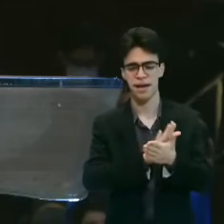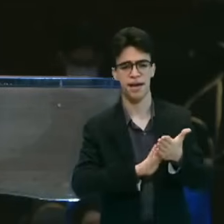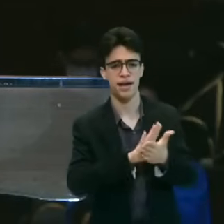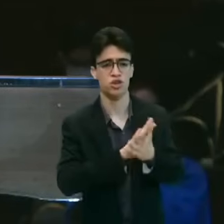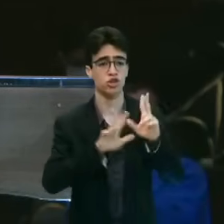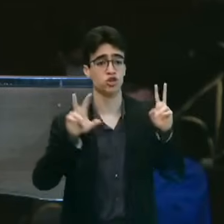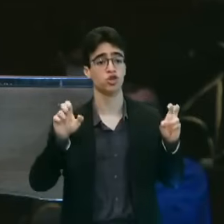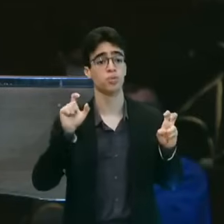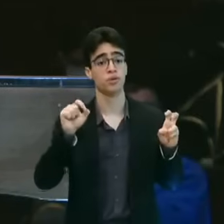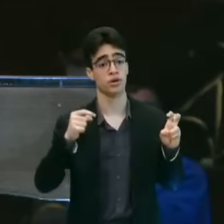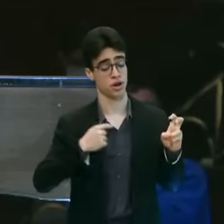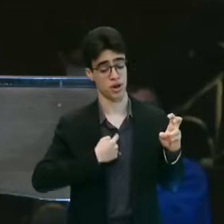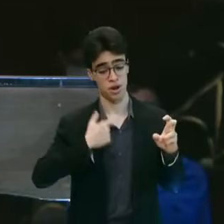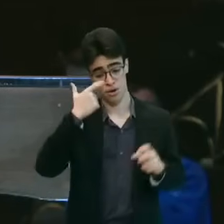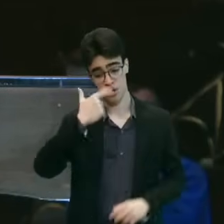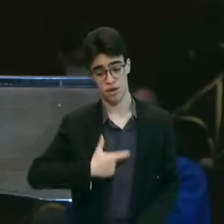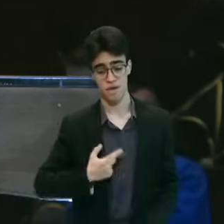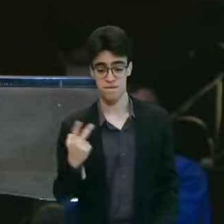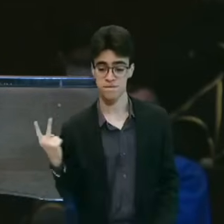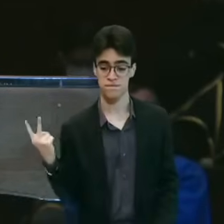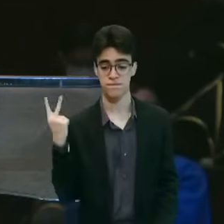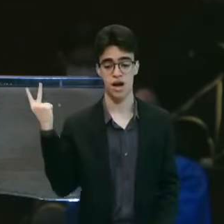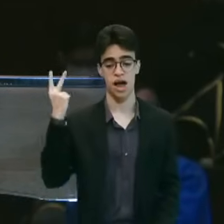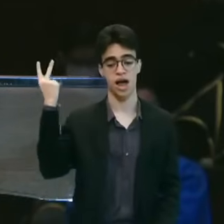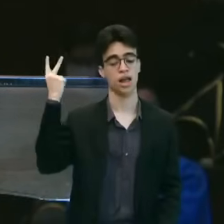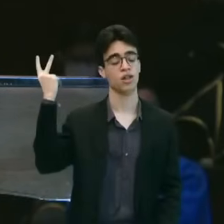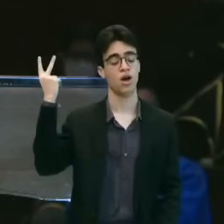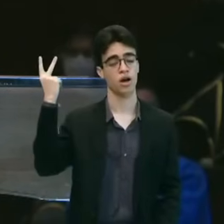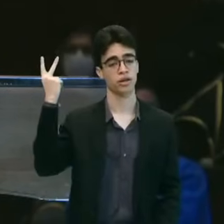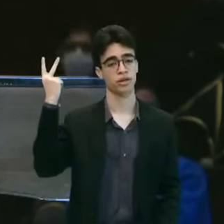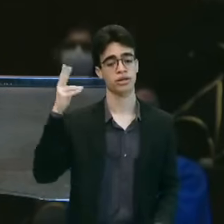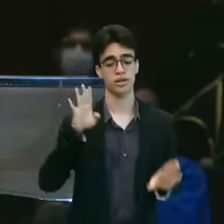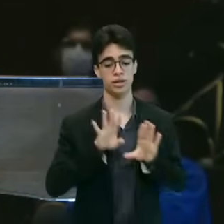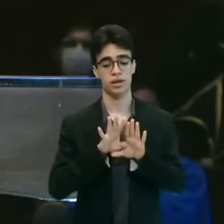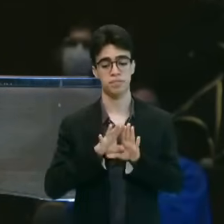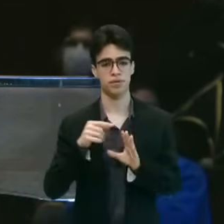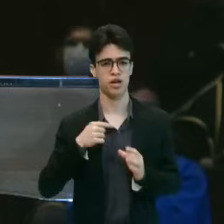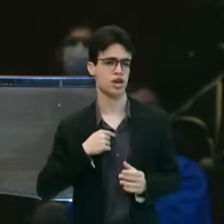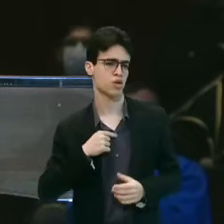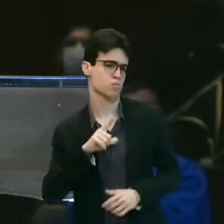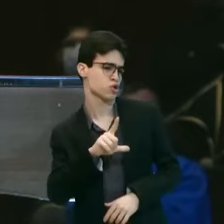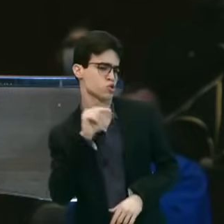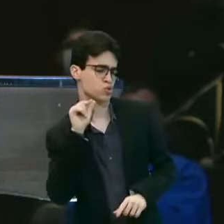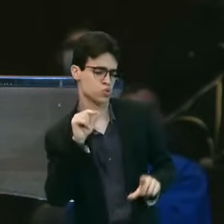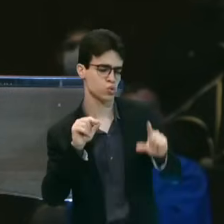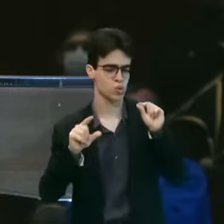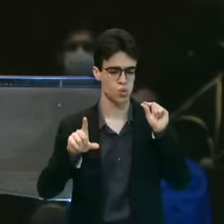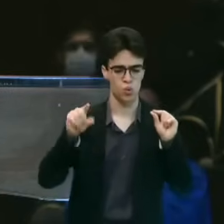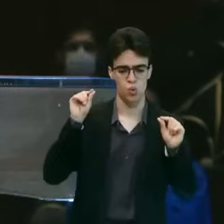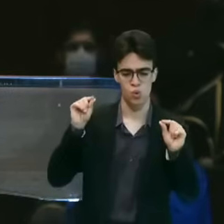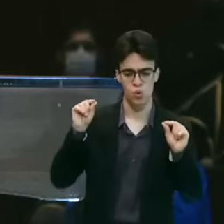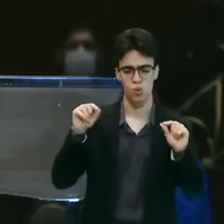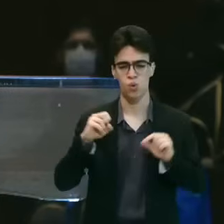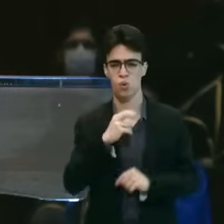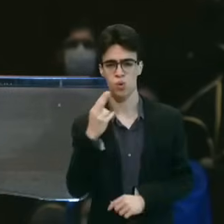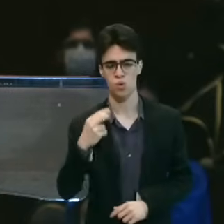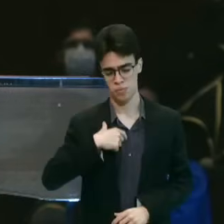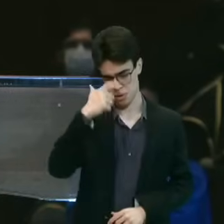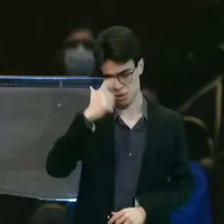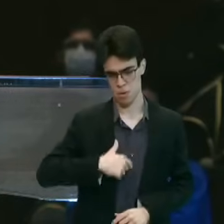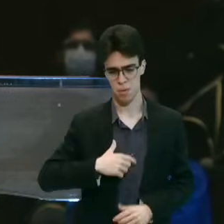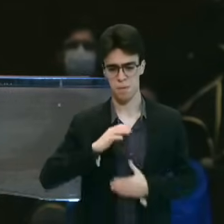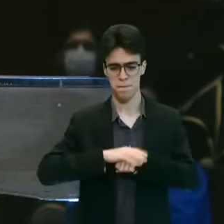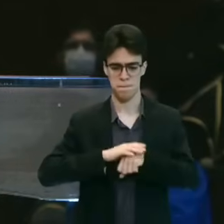relação aos seus valores de vida, com relação às suas decisões, com relação à sua